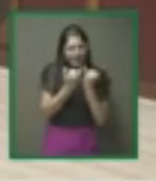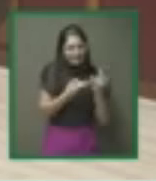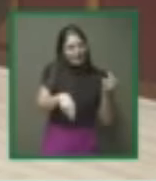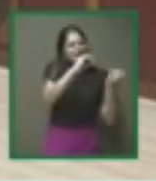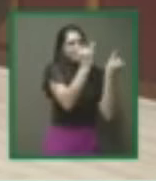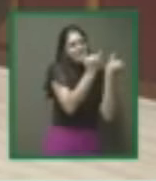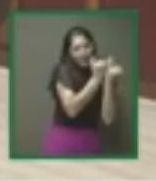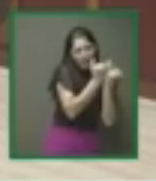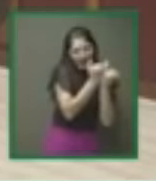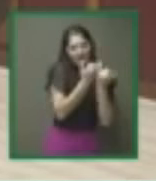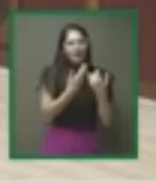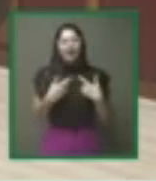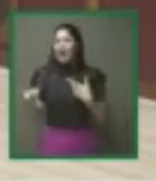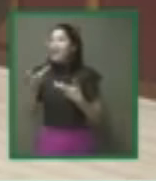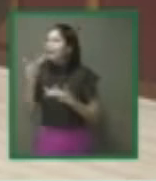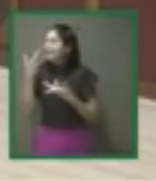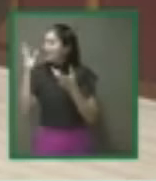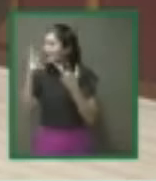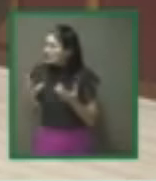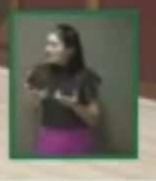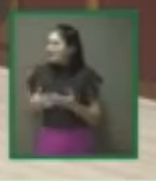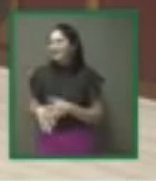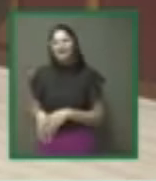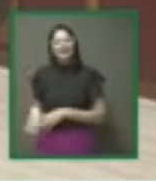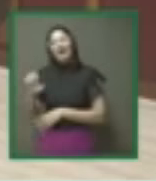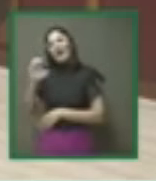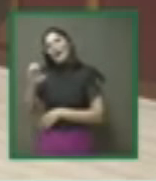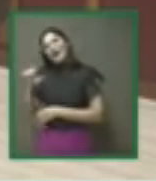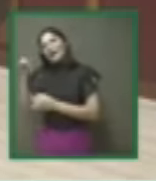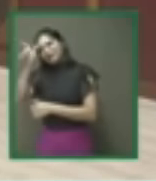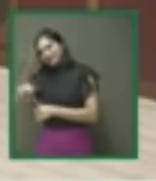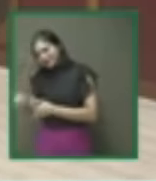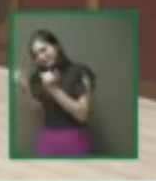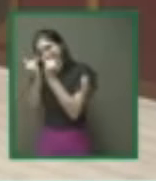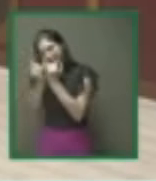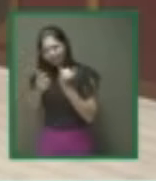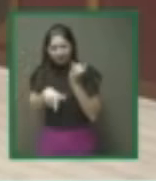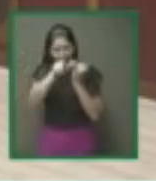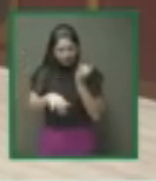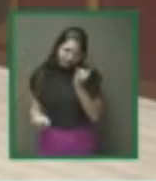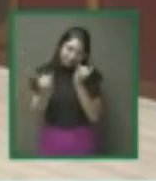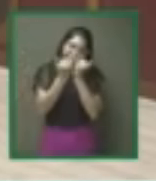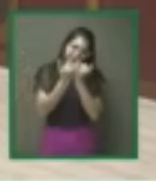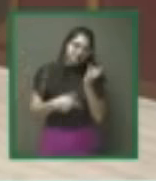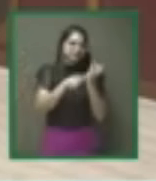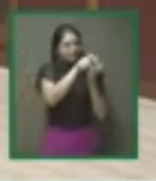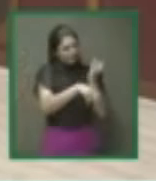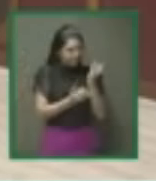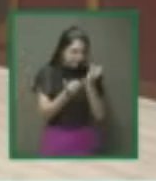cabeça agora. Mas foi assim um depoimento, doutora. O Eduardo disse que a Ilma disse no velório